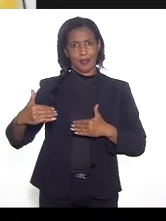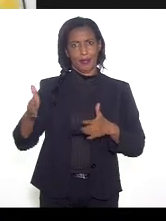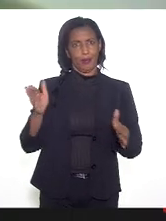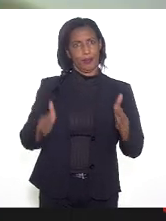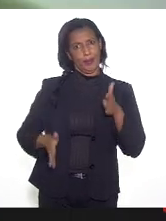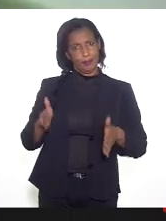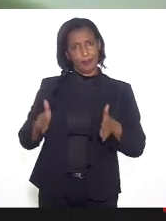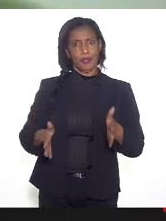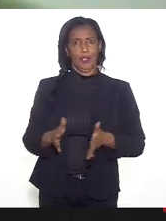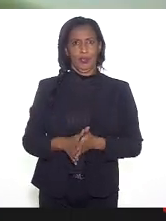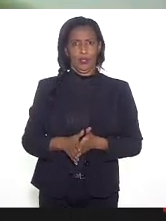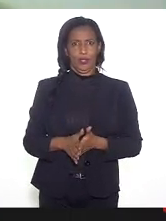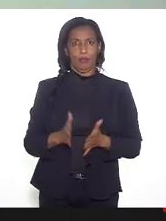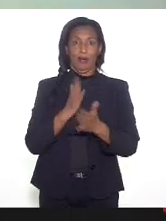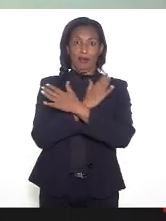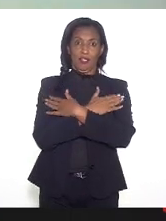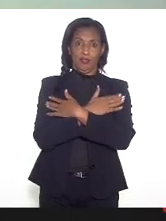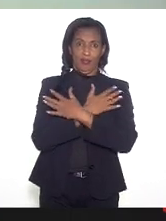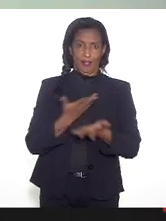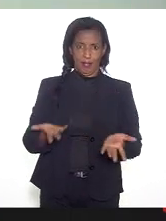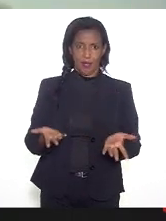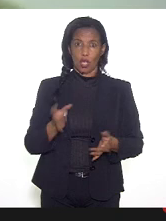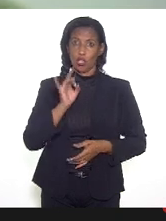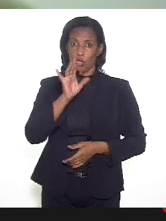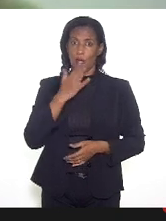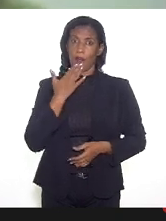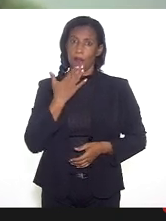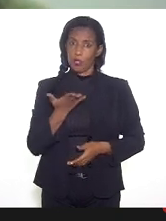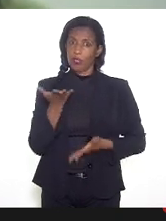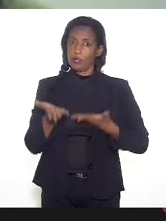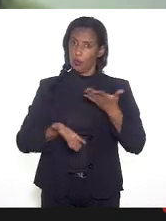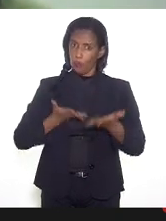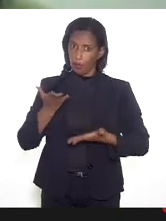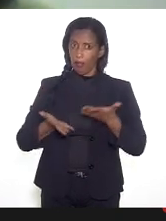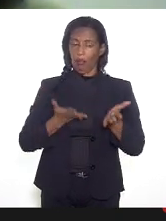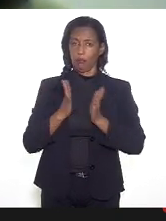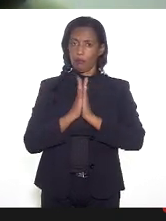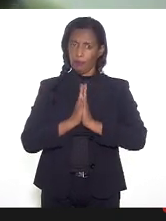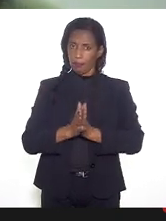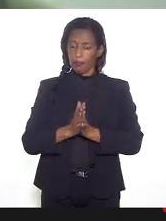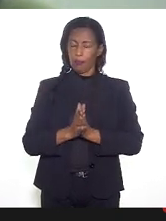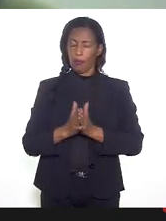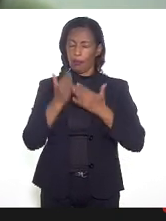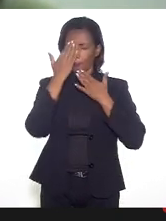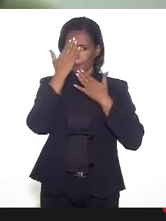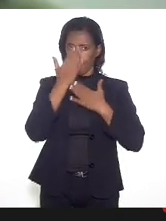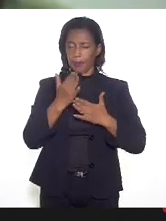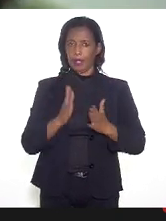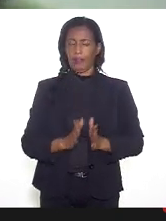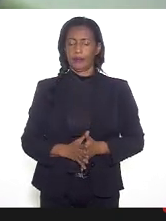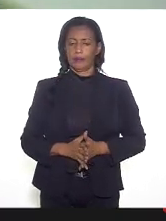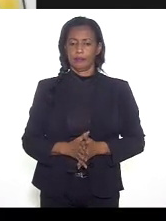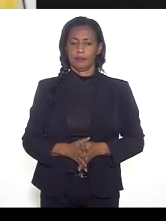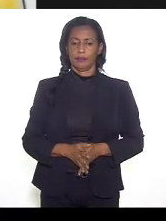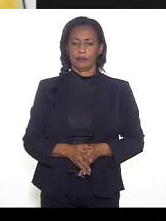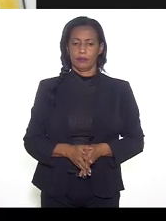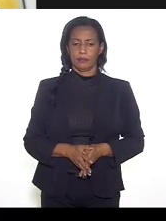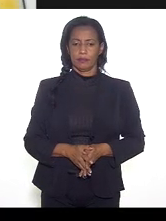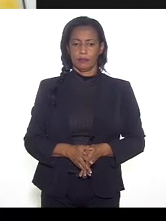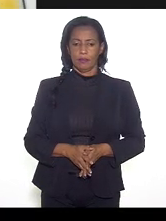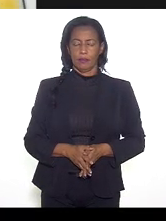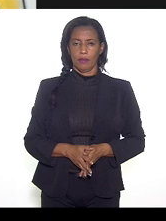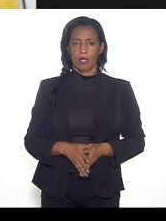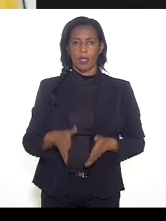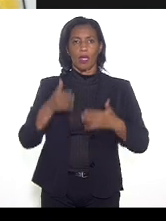do período, poderemos entrar em recesso. Então, só para pedir esse cuidado, por favor. Obrigada e muito bom revê-lo. Obrigada,